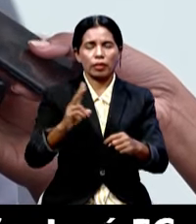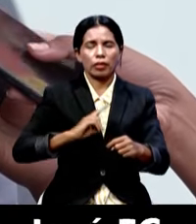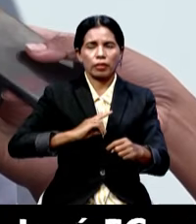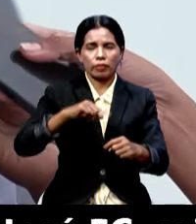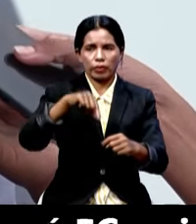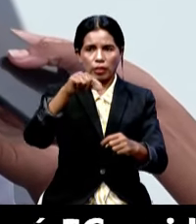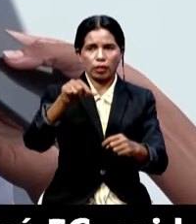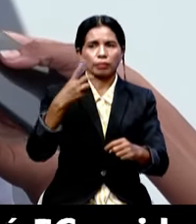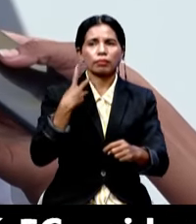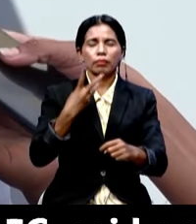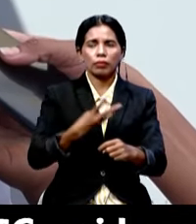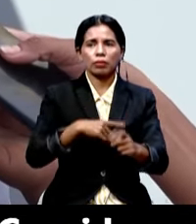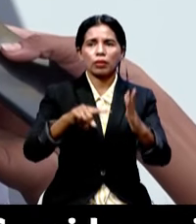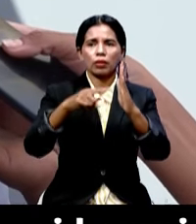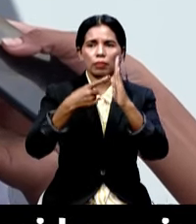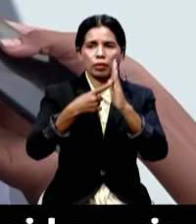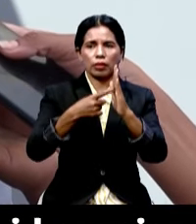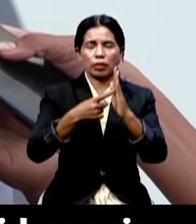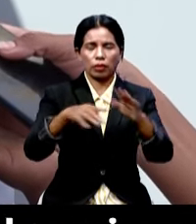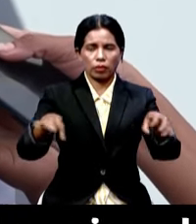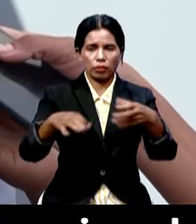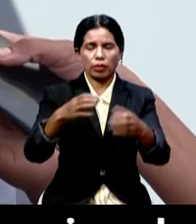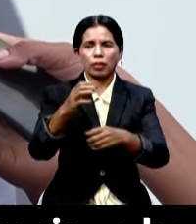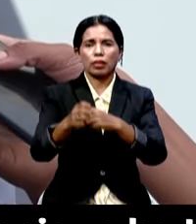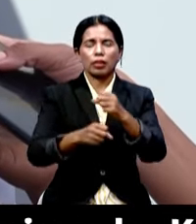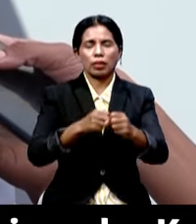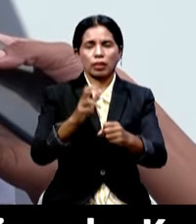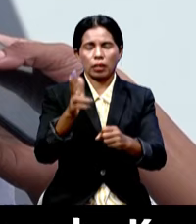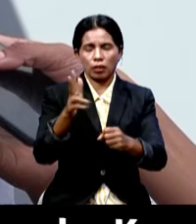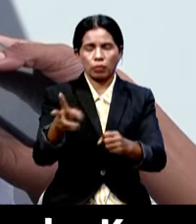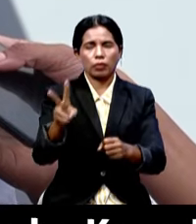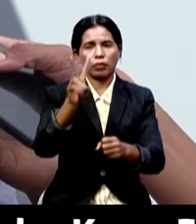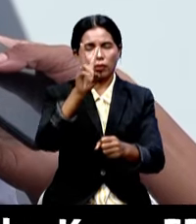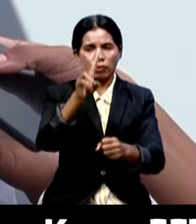mim foi o progresso é